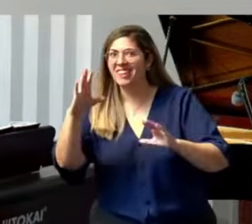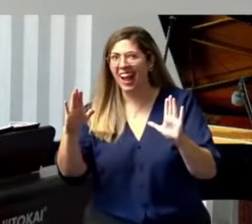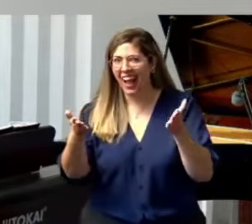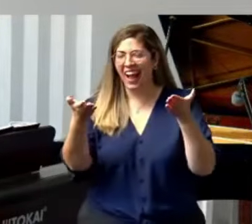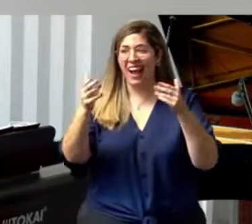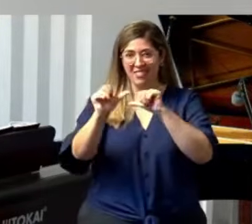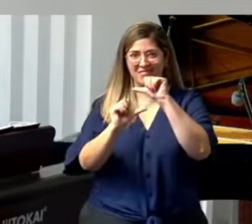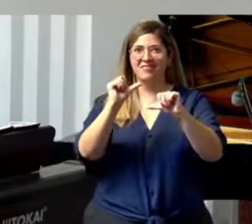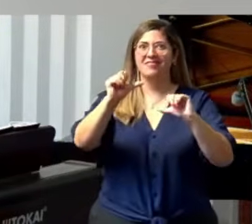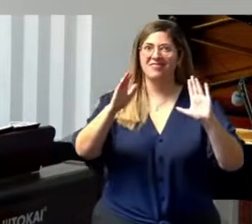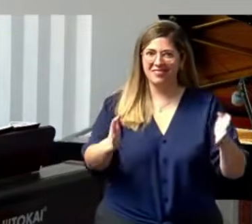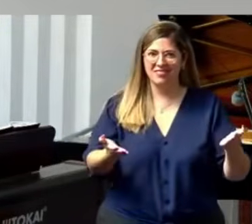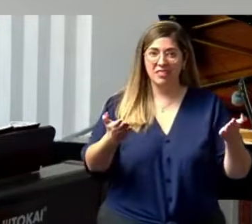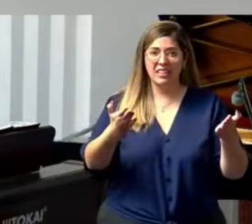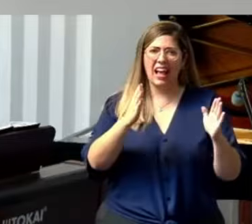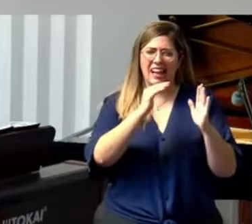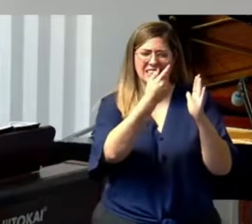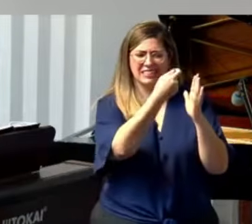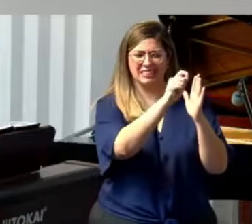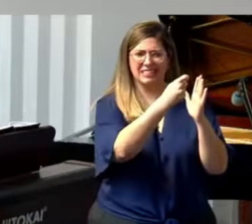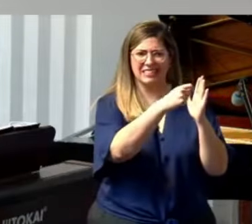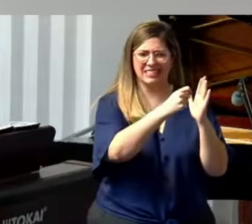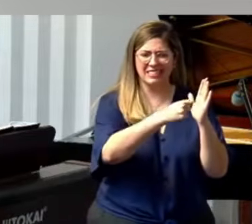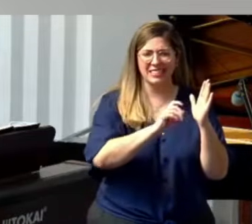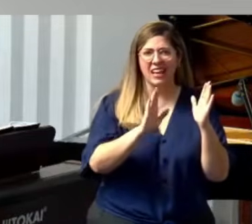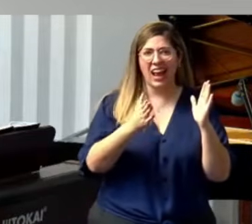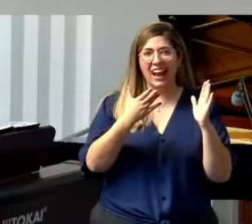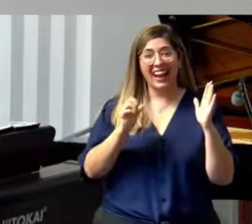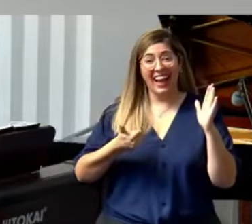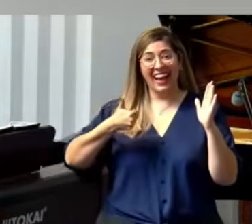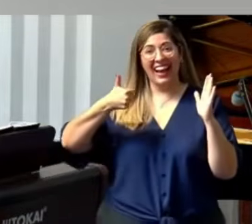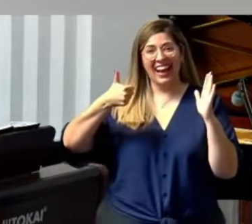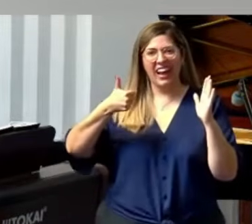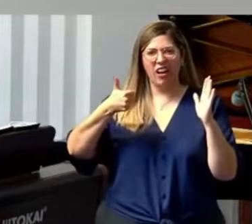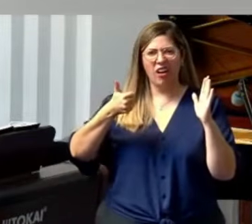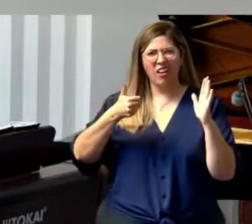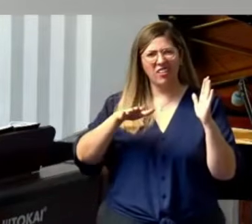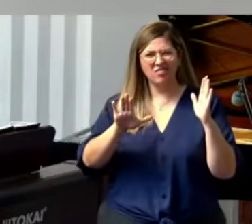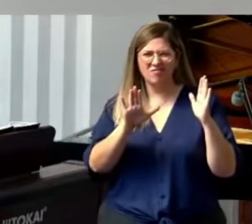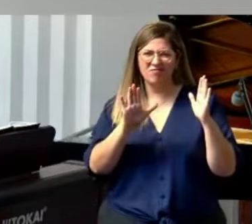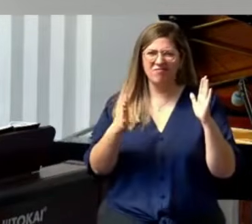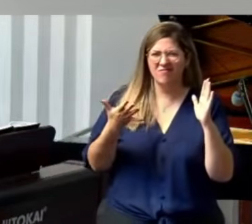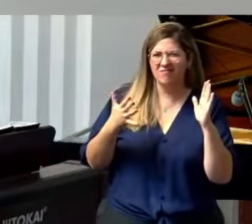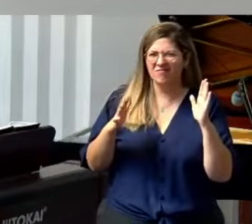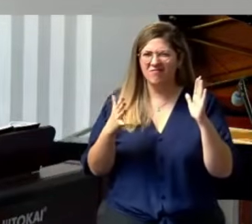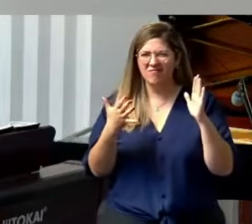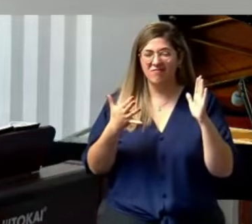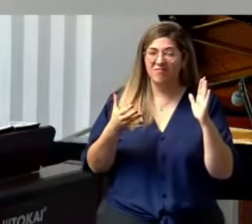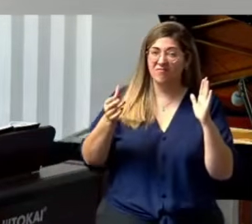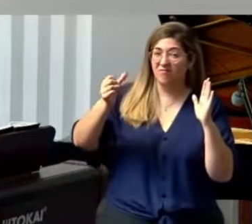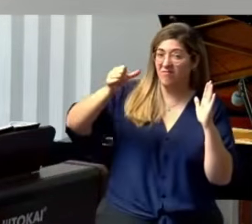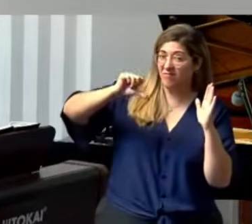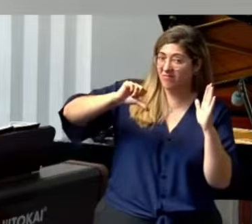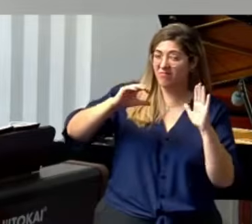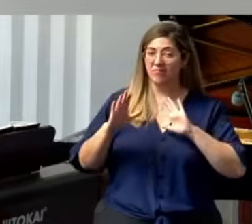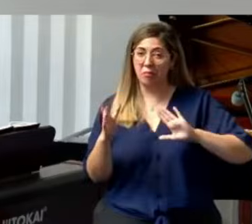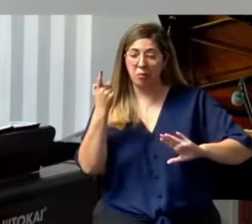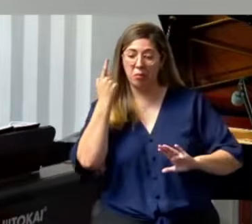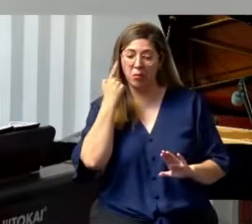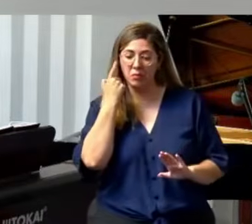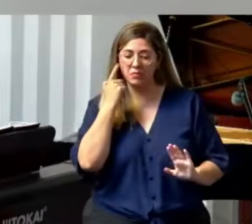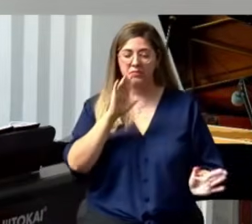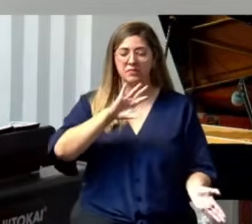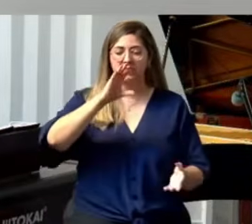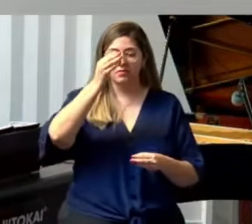já abandonou algum deles? Faço essa pergunta porque alguns estudos dizem que em nosso tempo, após